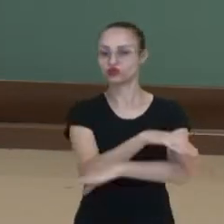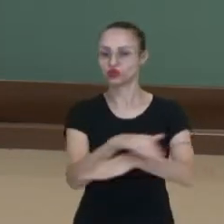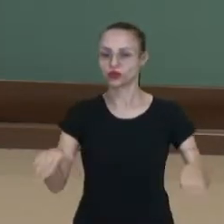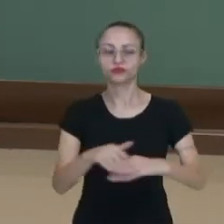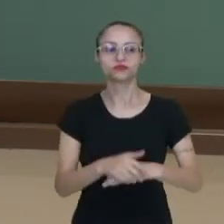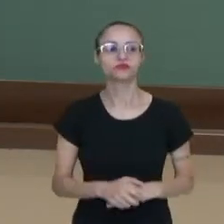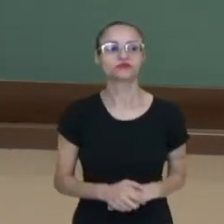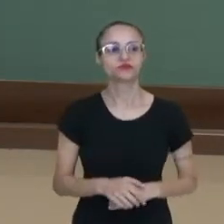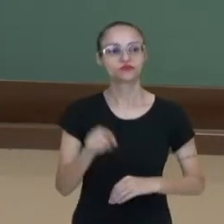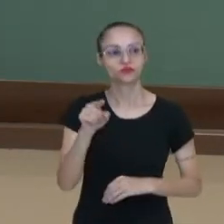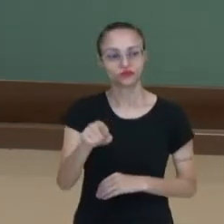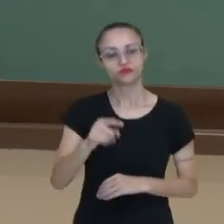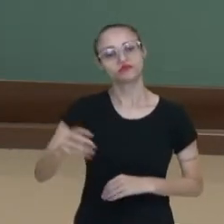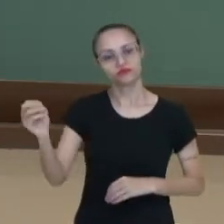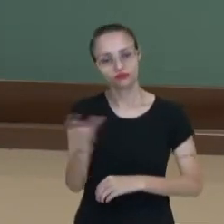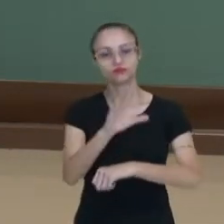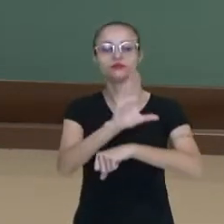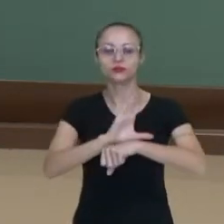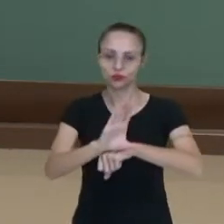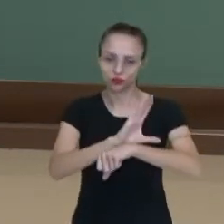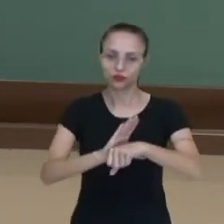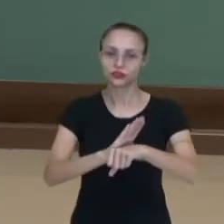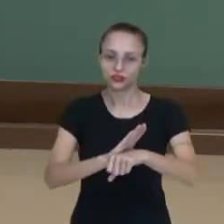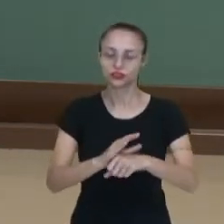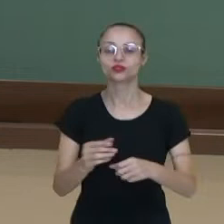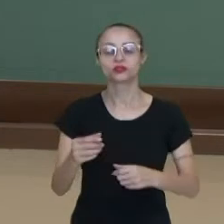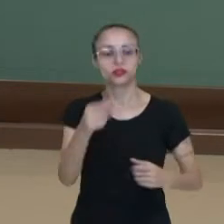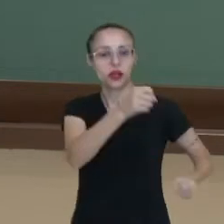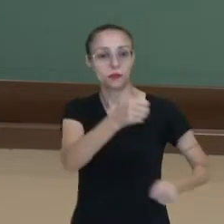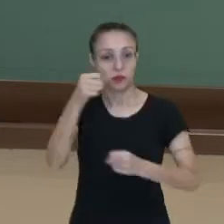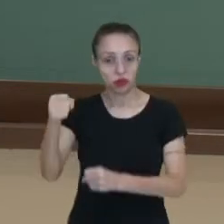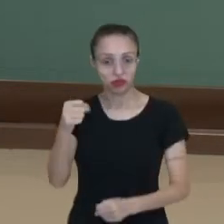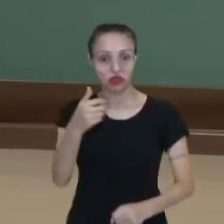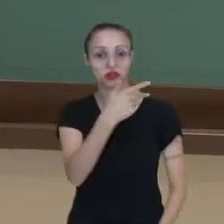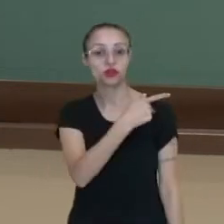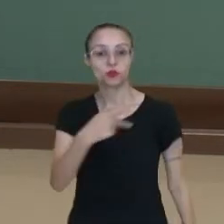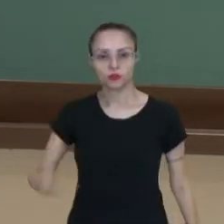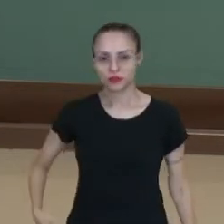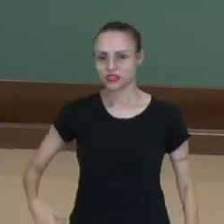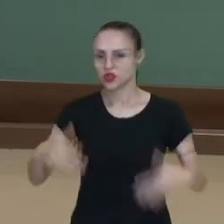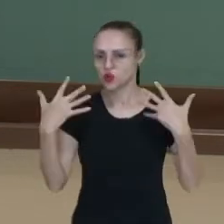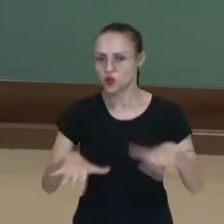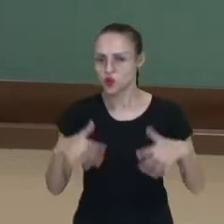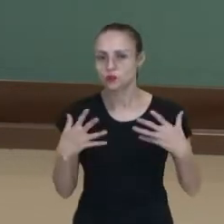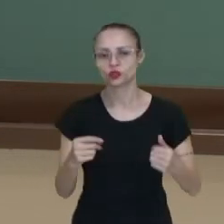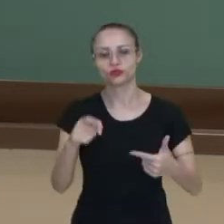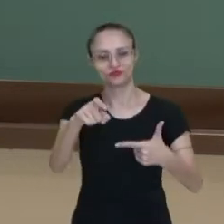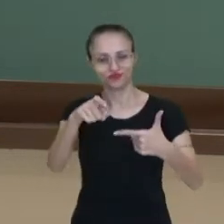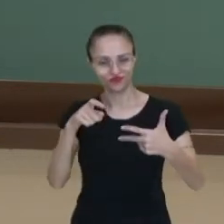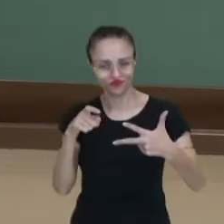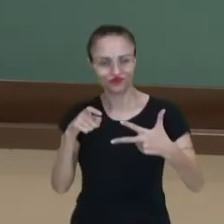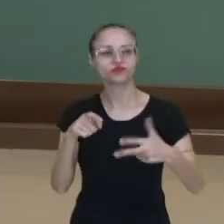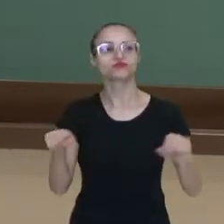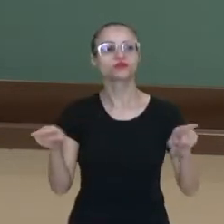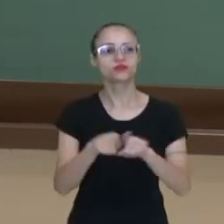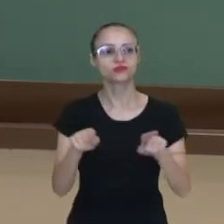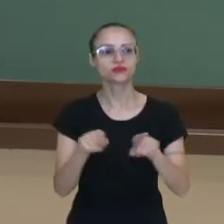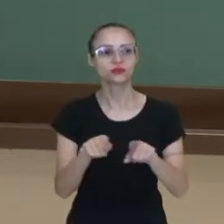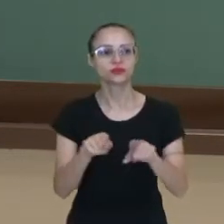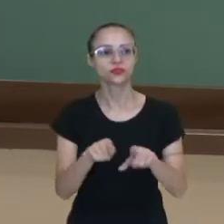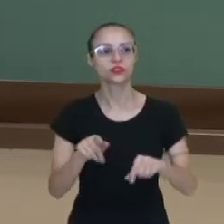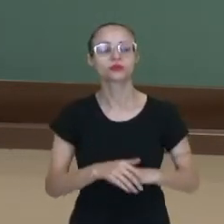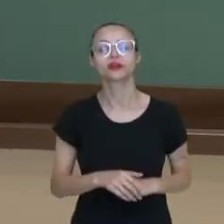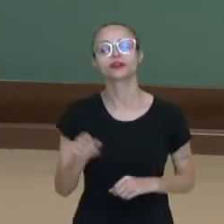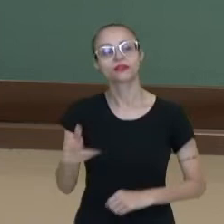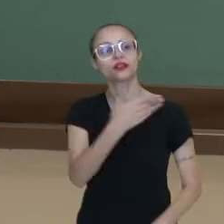essa nova Constituição ampliava em muito os poderes do presidente, do Poder Executivo. Também foi no governo de Castelo